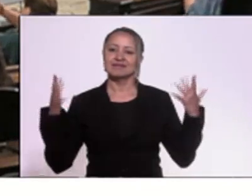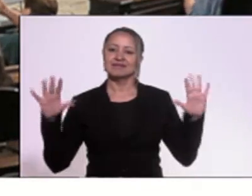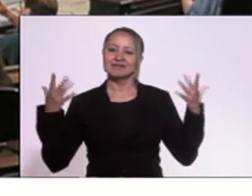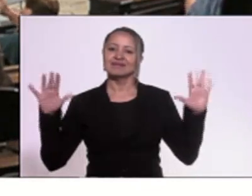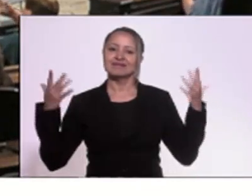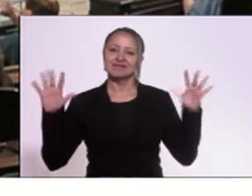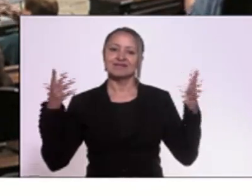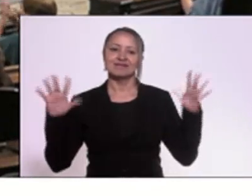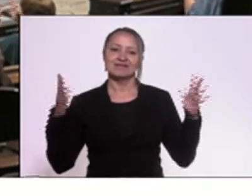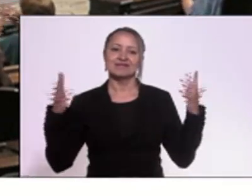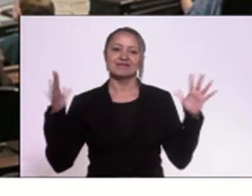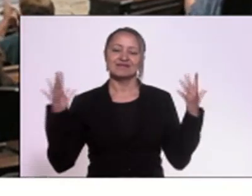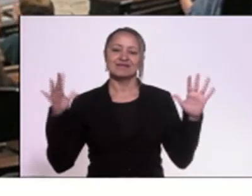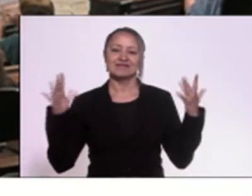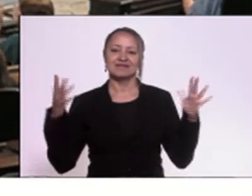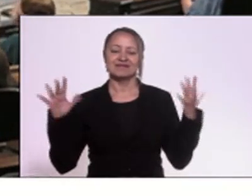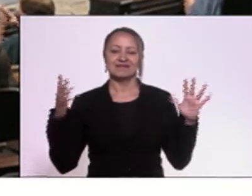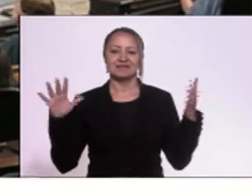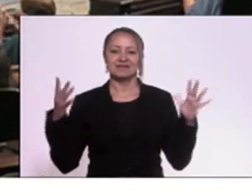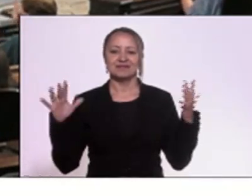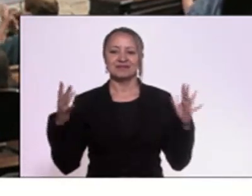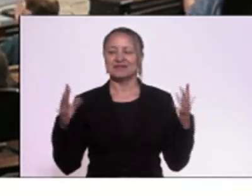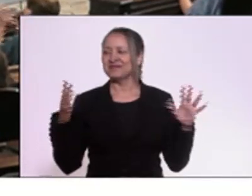obrigado, parabéns a Adailton, sucesso.